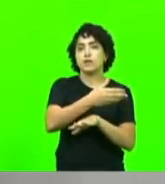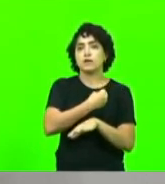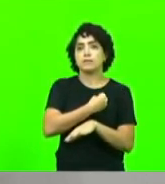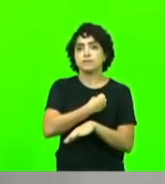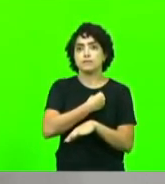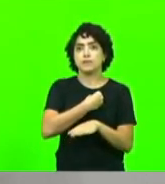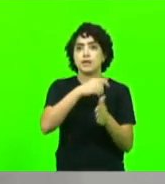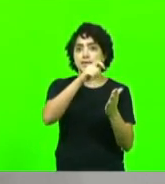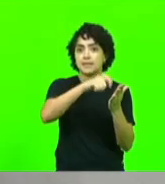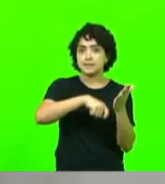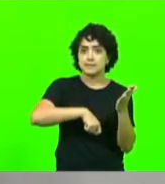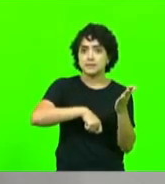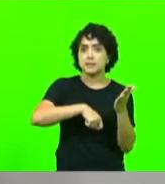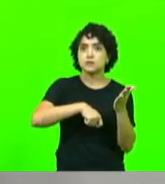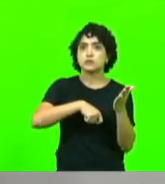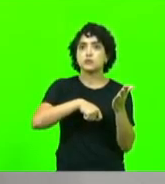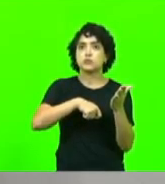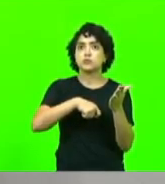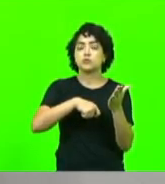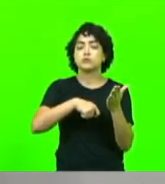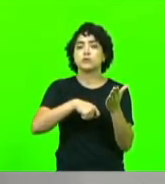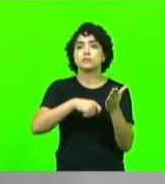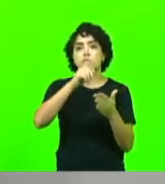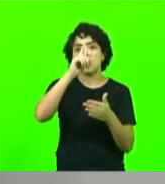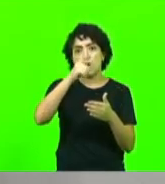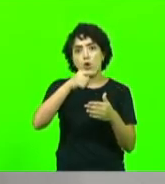assinatura de ordem de serviço,